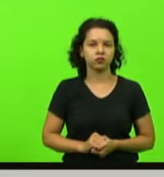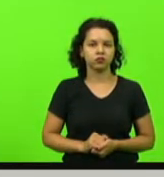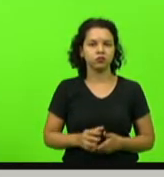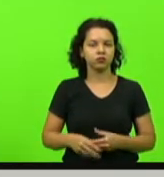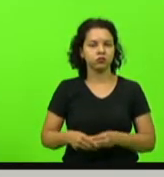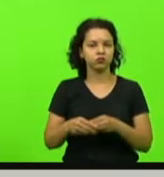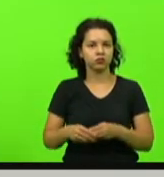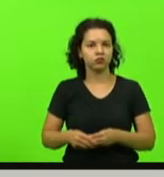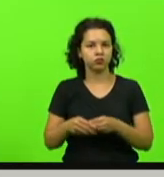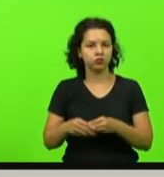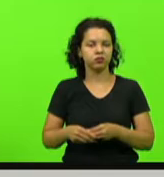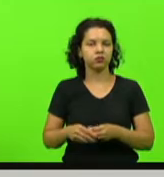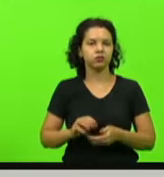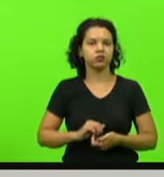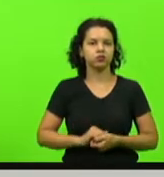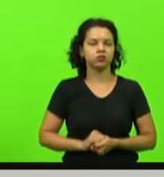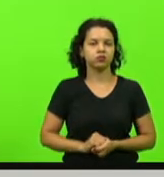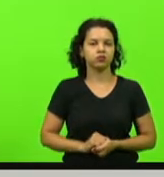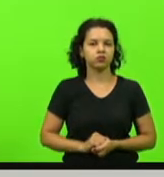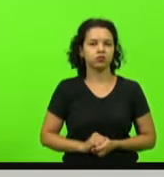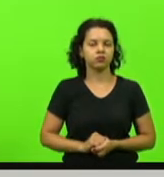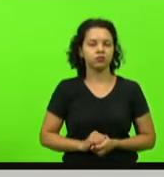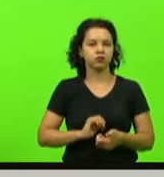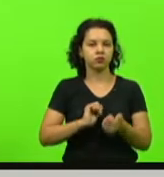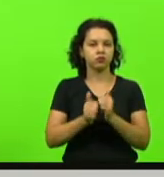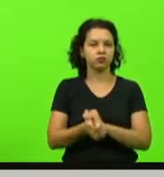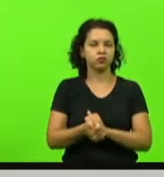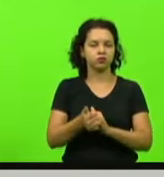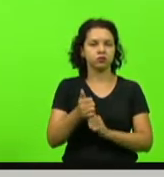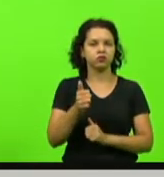cumprimentando a triatleta Gabriel